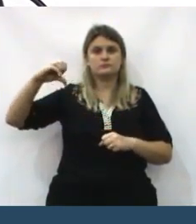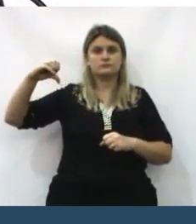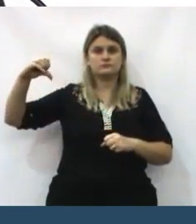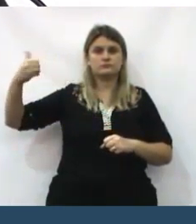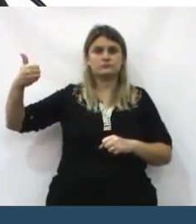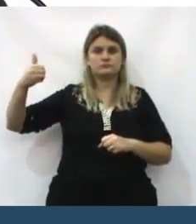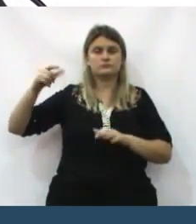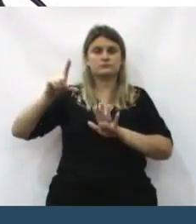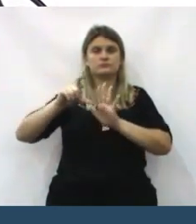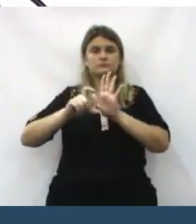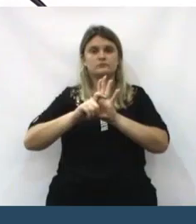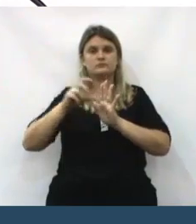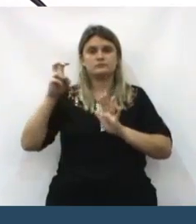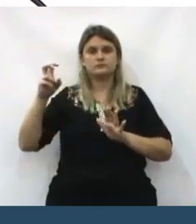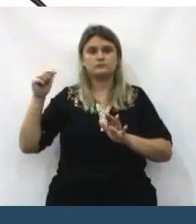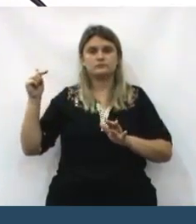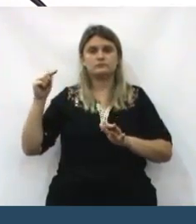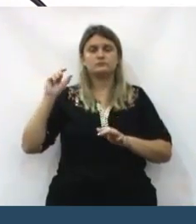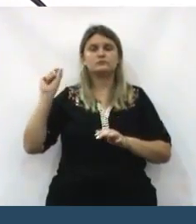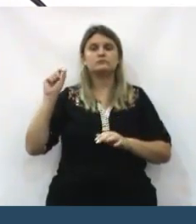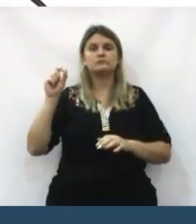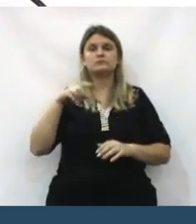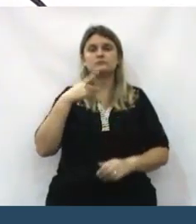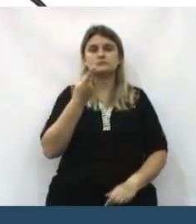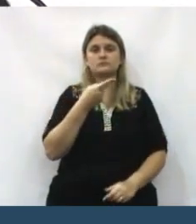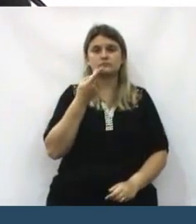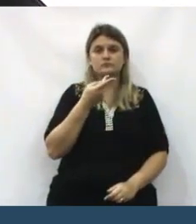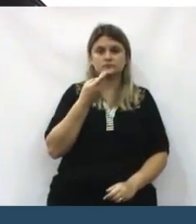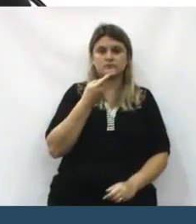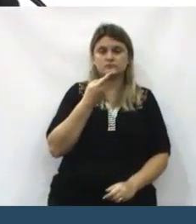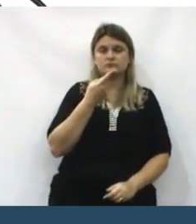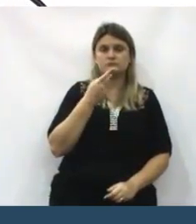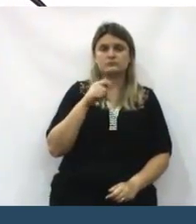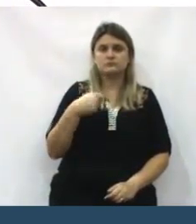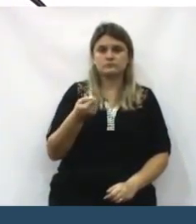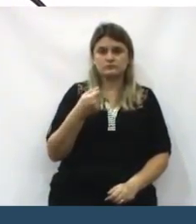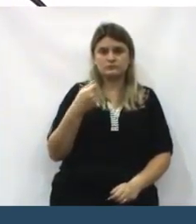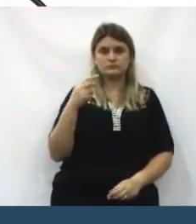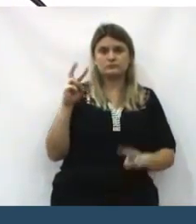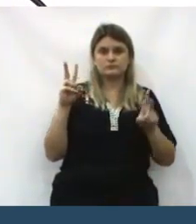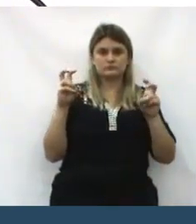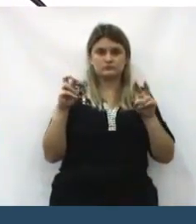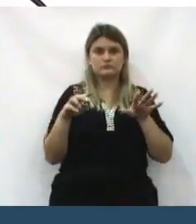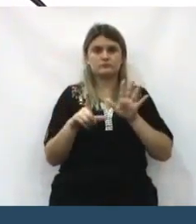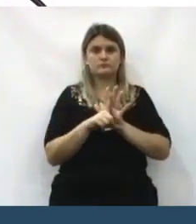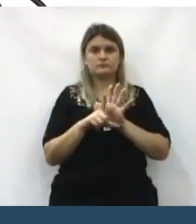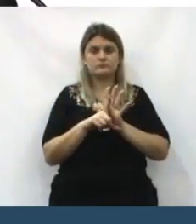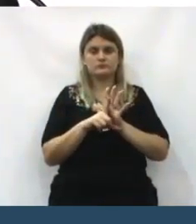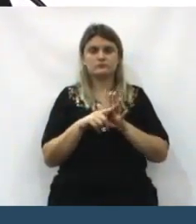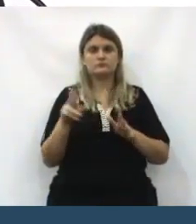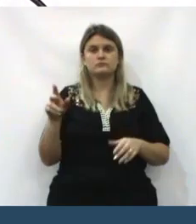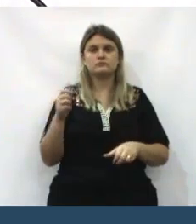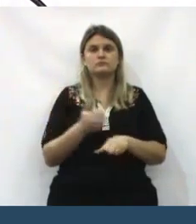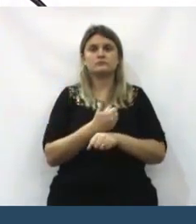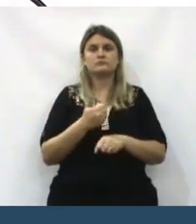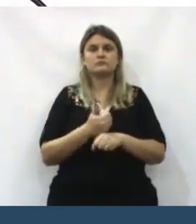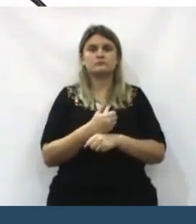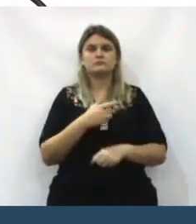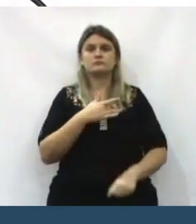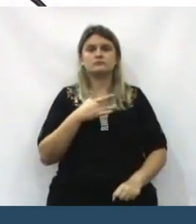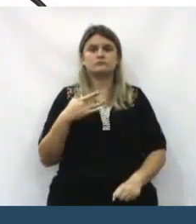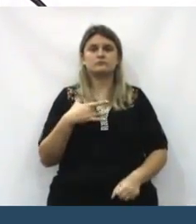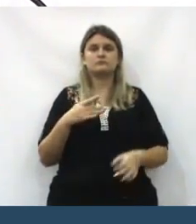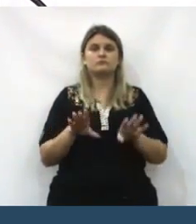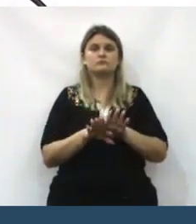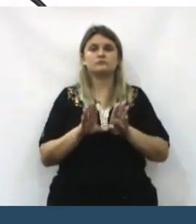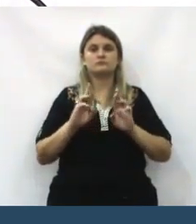8.213/91, em seu artigo 57. O que o Supremo Tribunal falou, decidiu no caso dos profissionais da